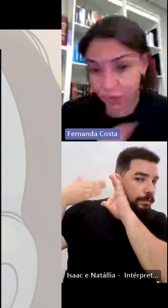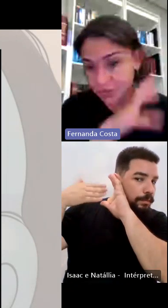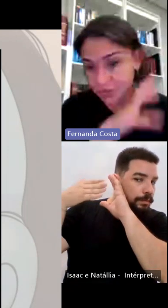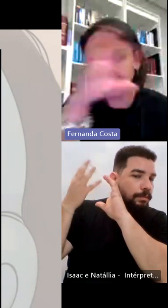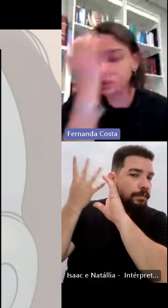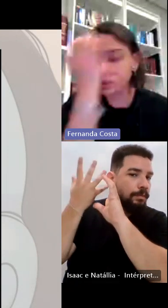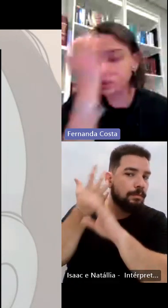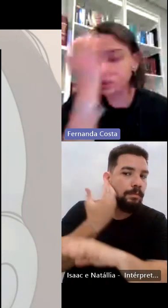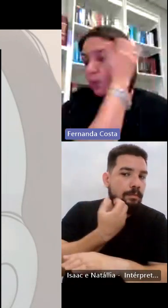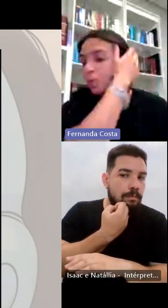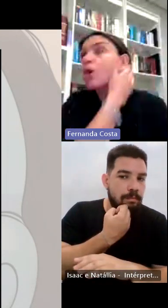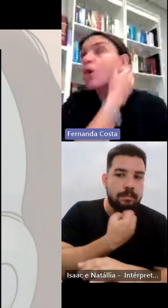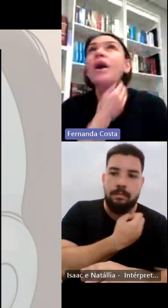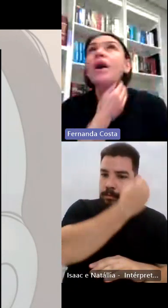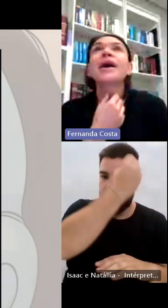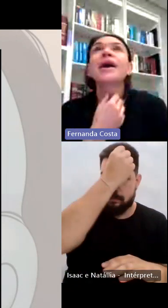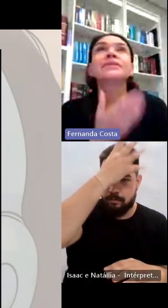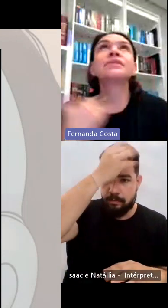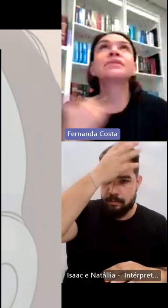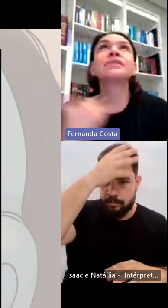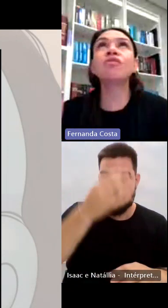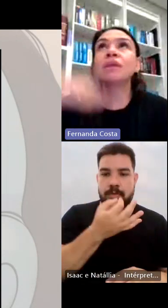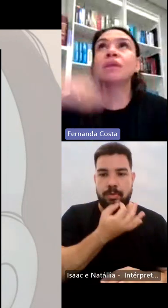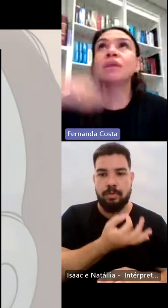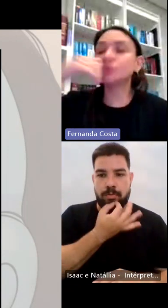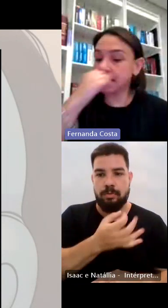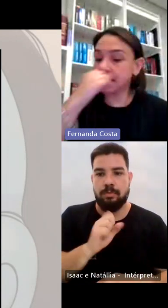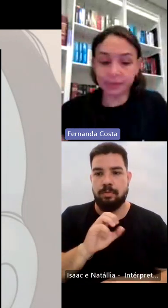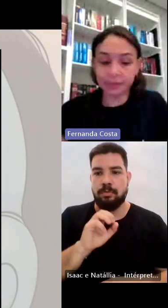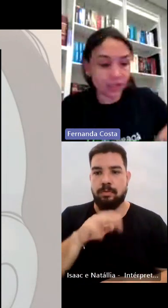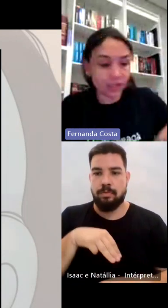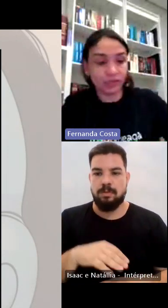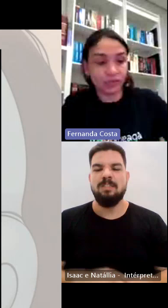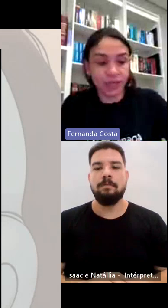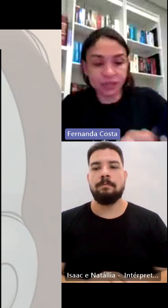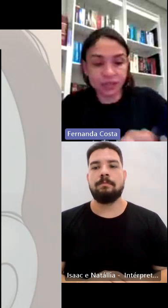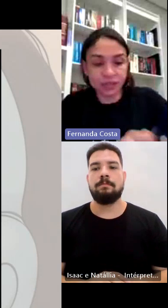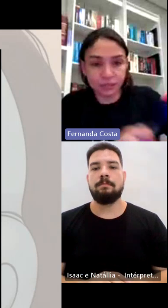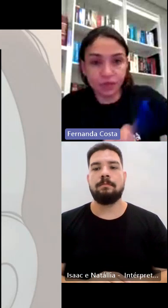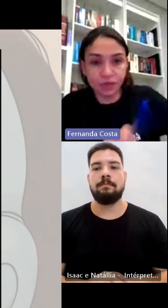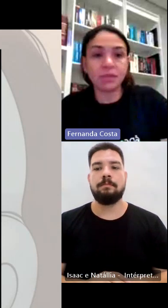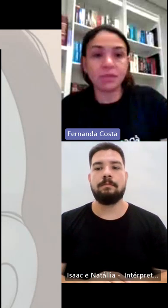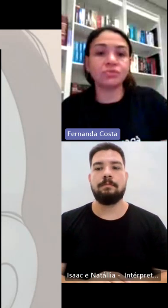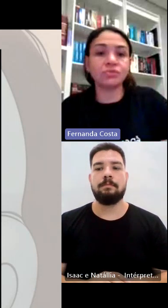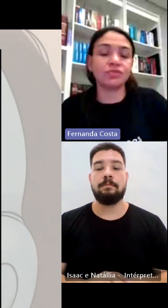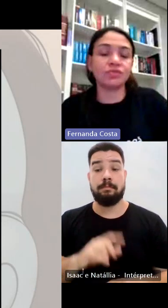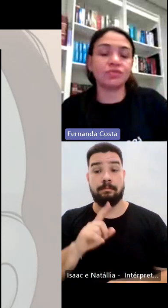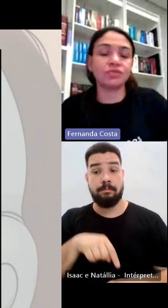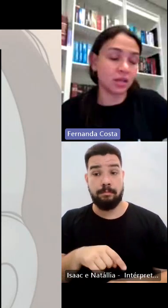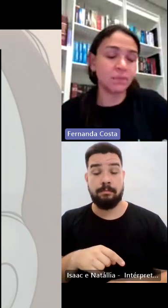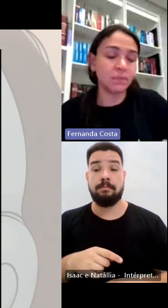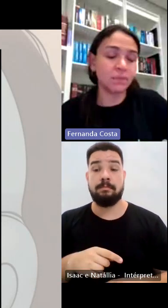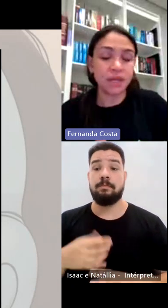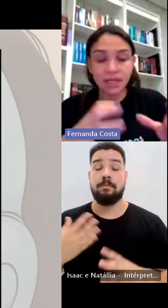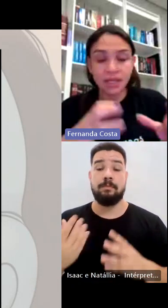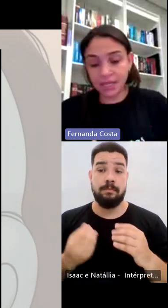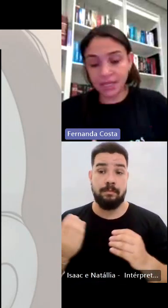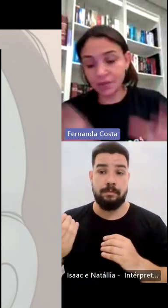eu acho que traduz um pouco desse movimento, né, desses diferentes movimentos de